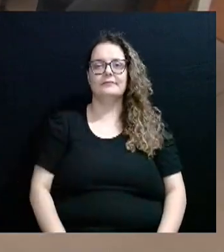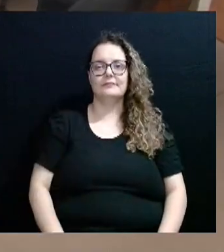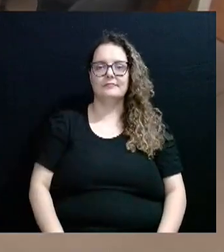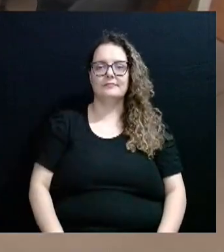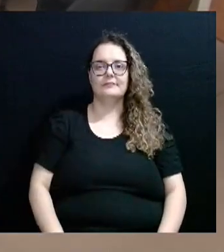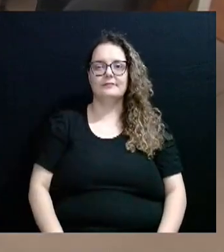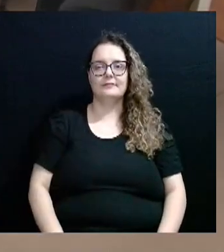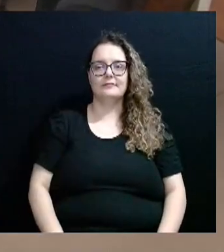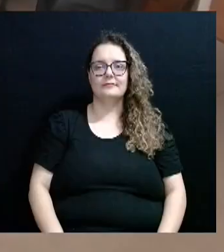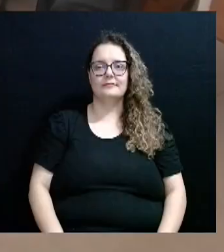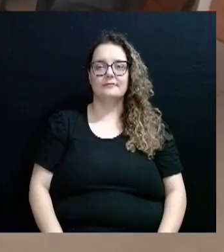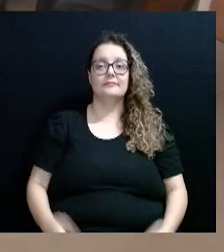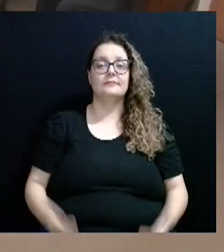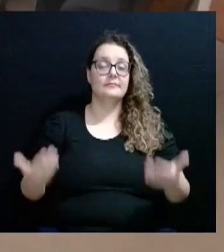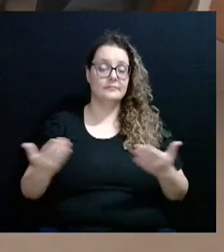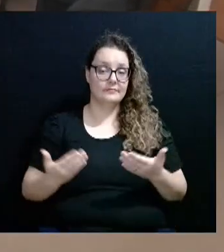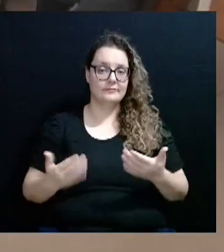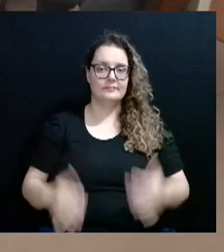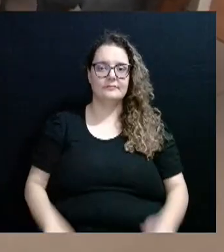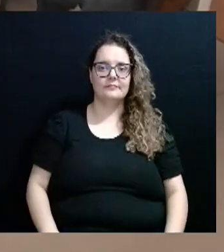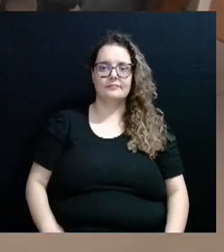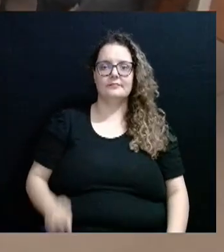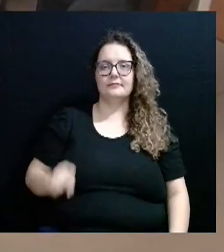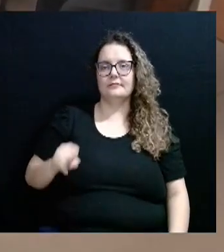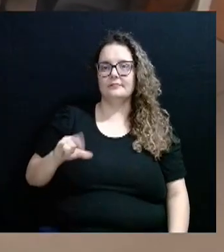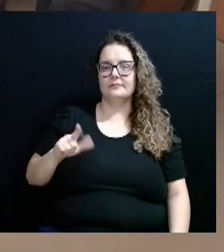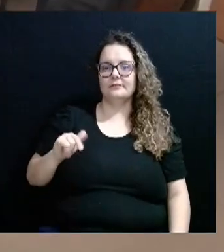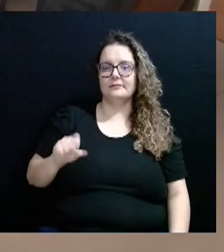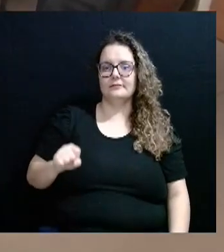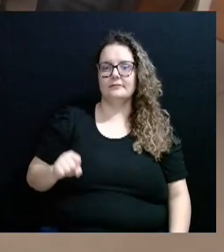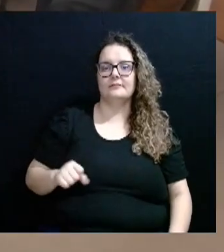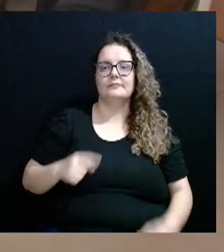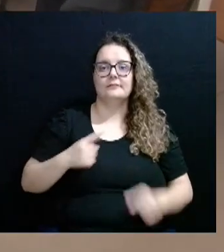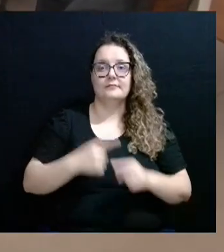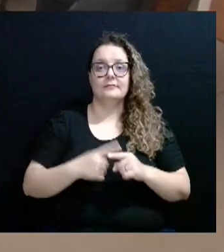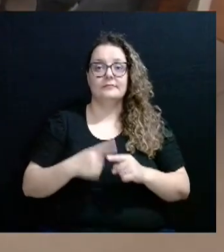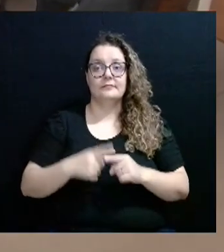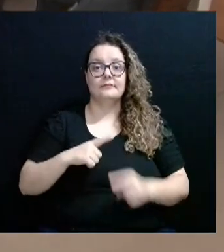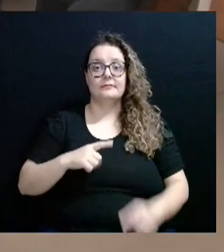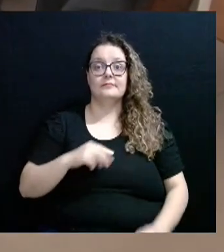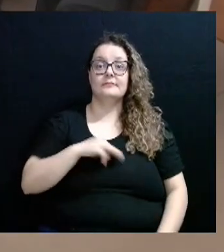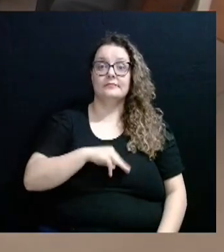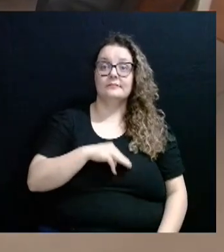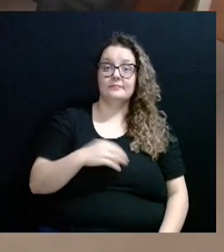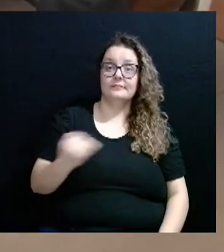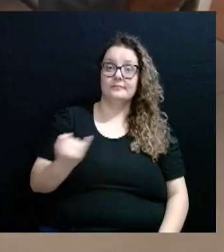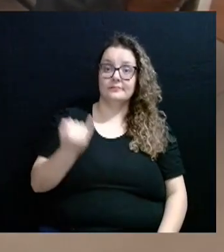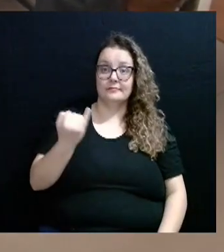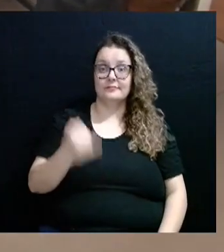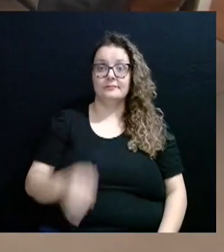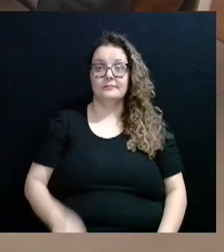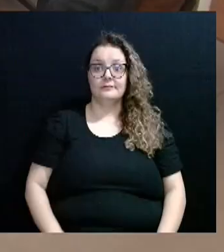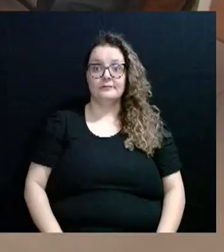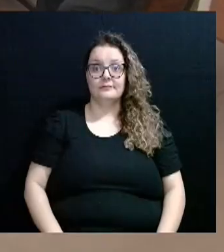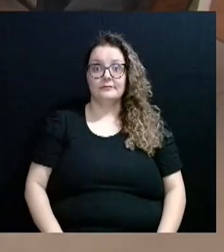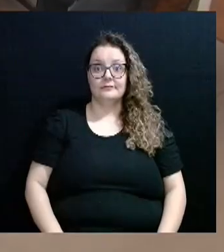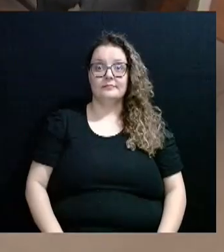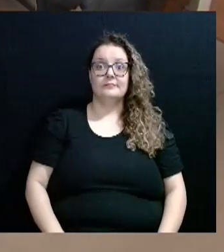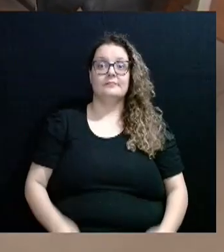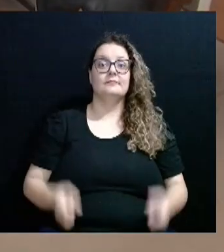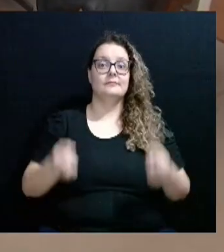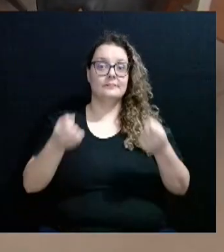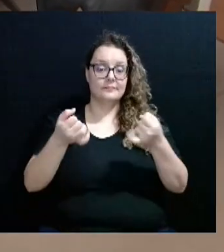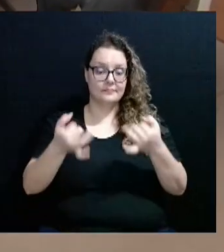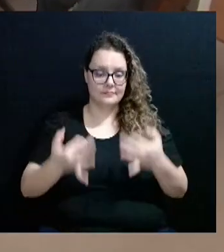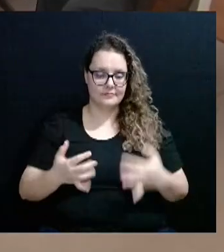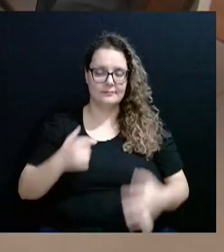agora para o Silas, porque o Silas tem uma tarefa importante aqui, que é um pouco de explicar para a gente